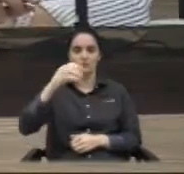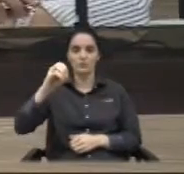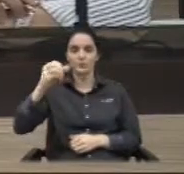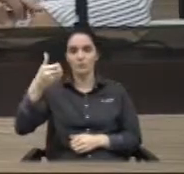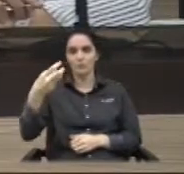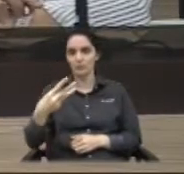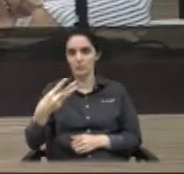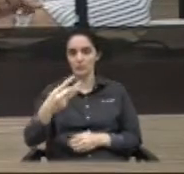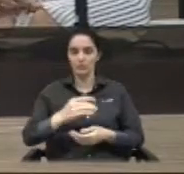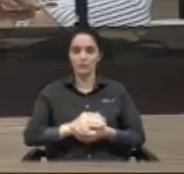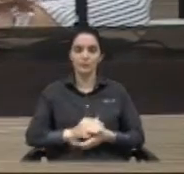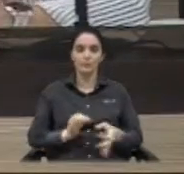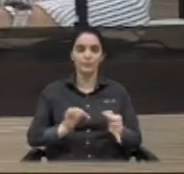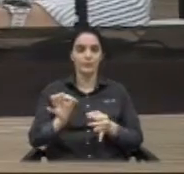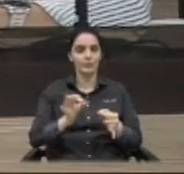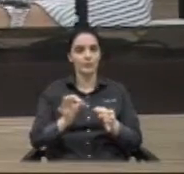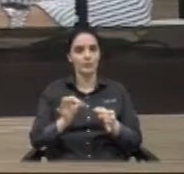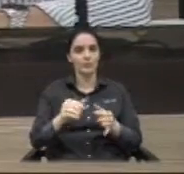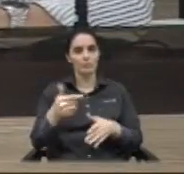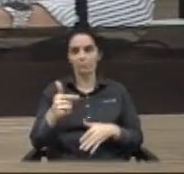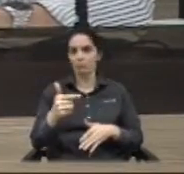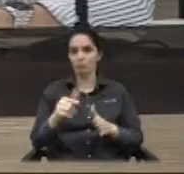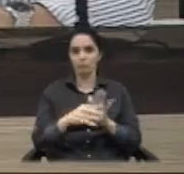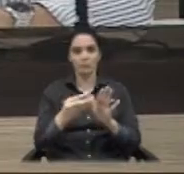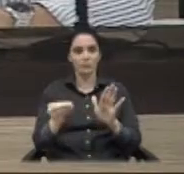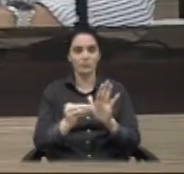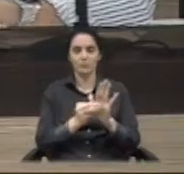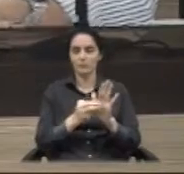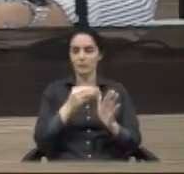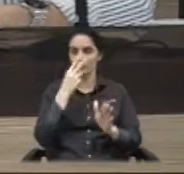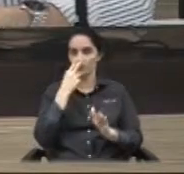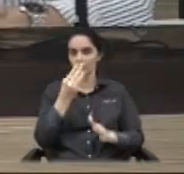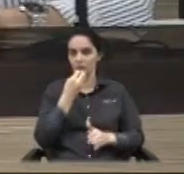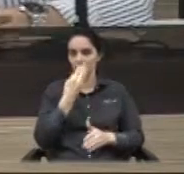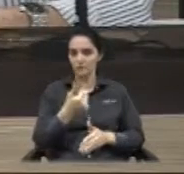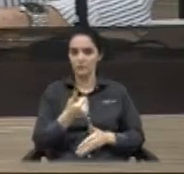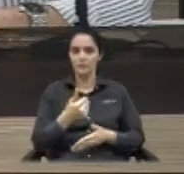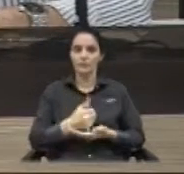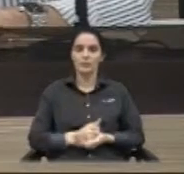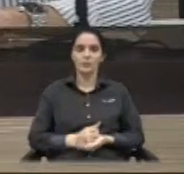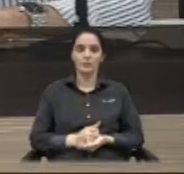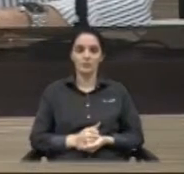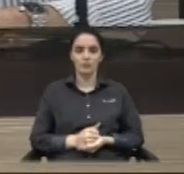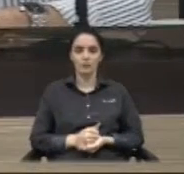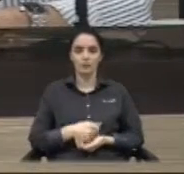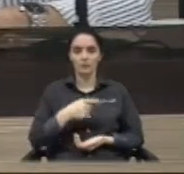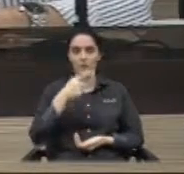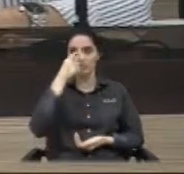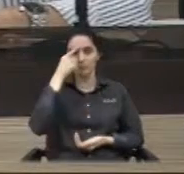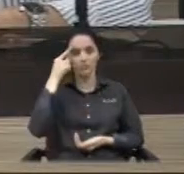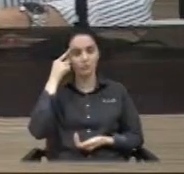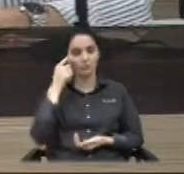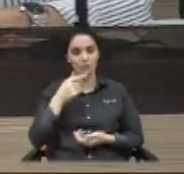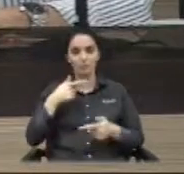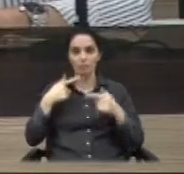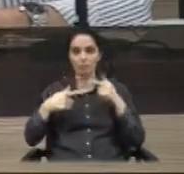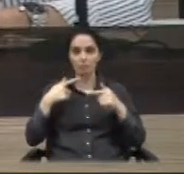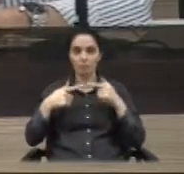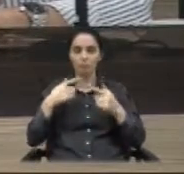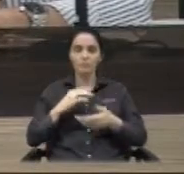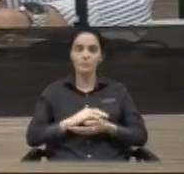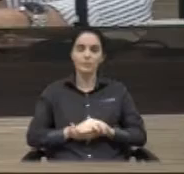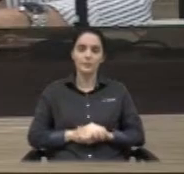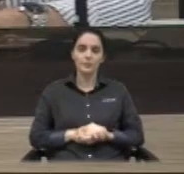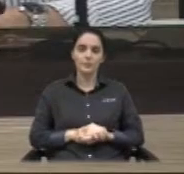outras providências. O projeto não contém emendas e o parecer é favorável. Para discutir, o nobre vereador Dr. Júlio. Senhor presidente, nobres pares